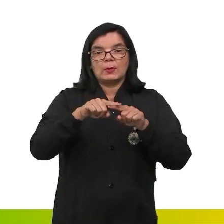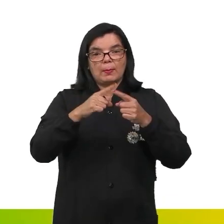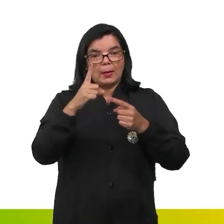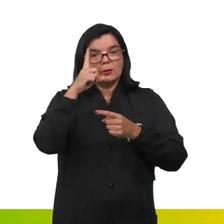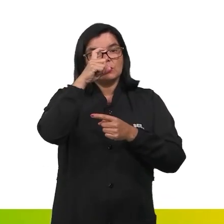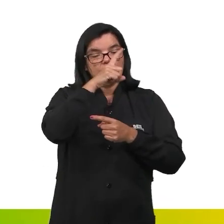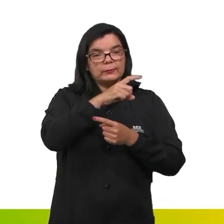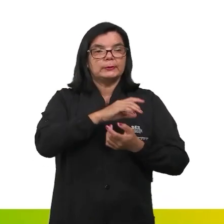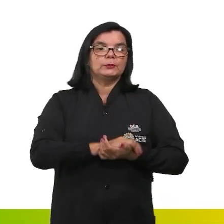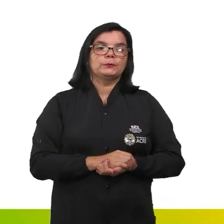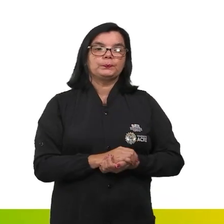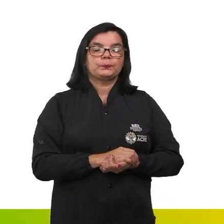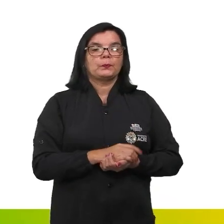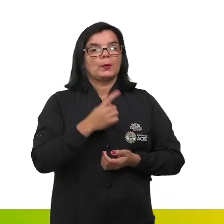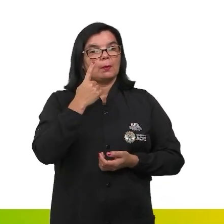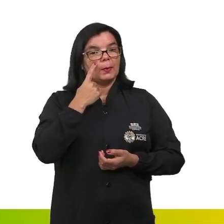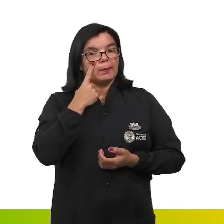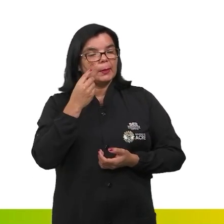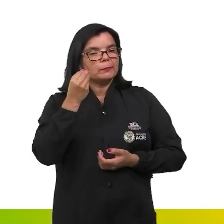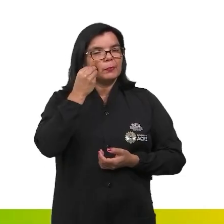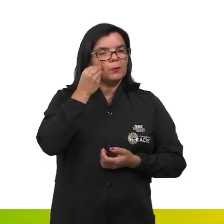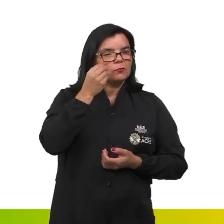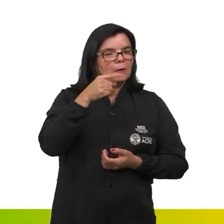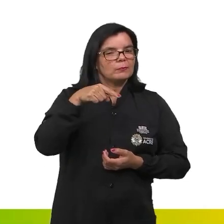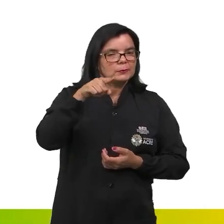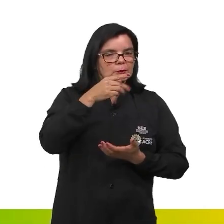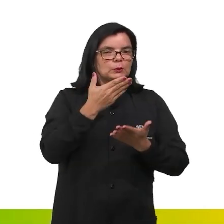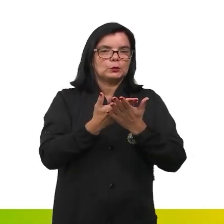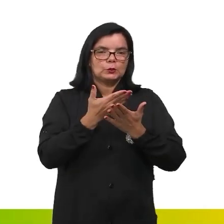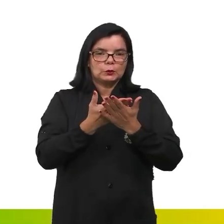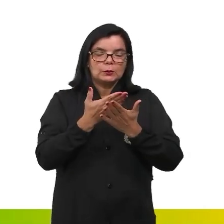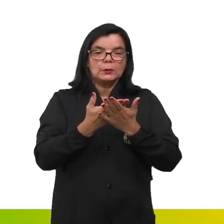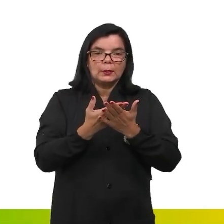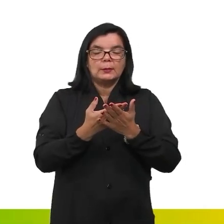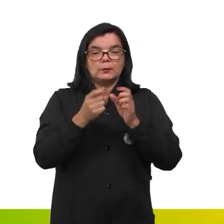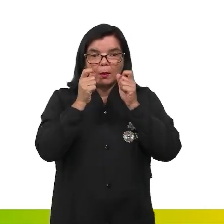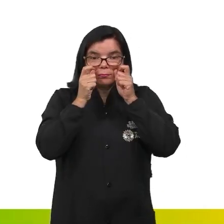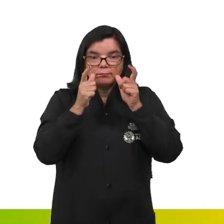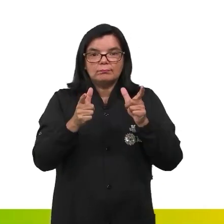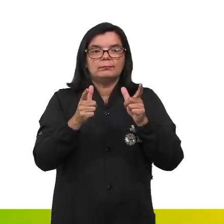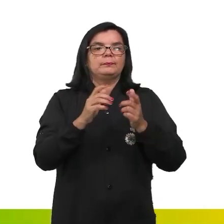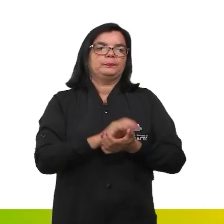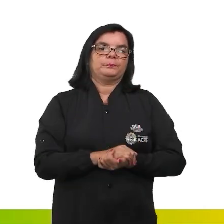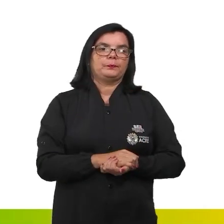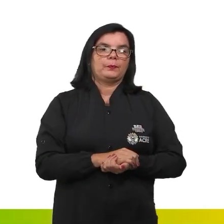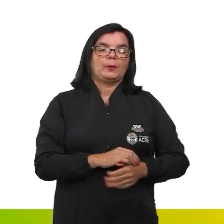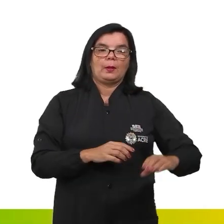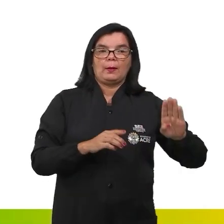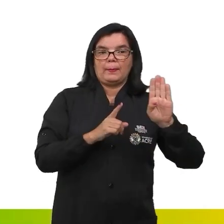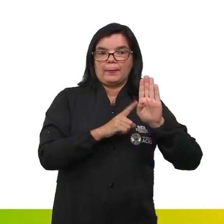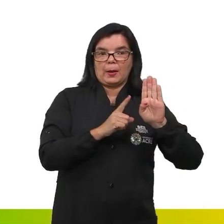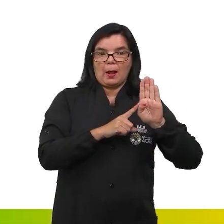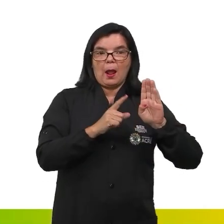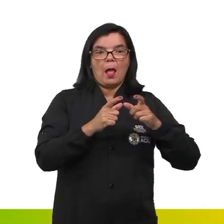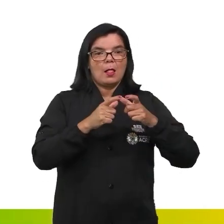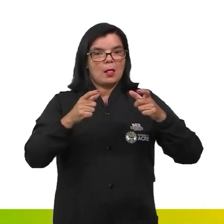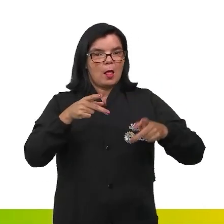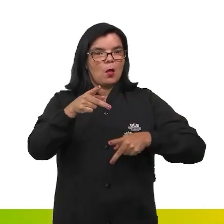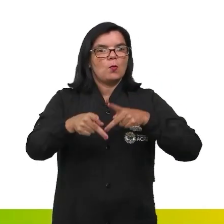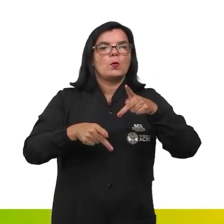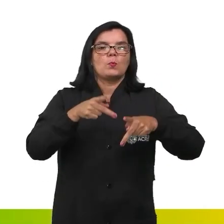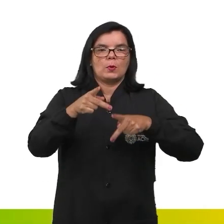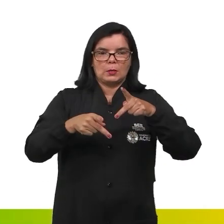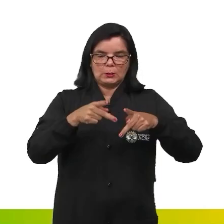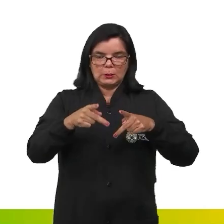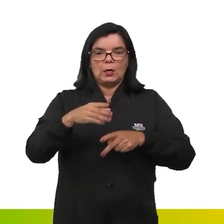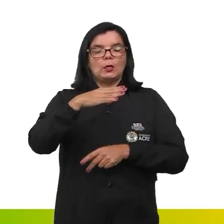pouco mais complexa. Mas é para testar você mesmo, estudante, para ver se você está estudando e está atento. Letra B. A alta densidade populacional